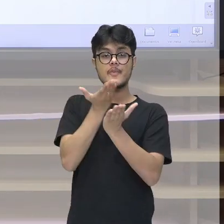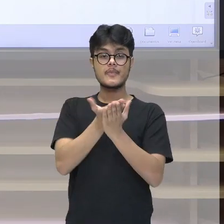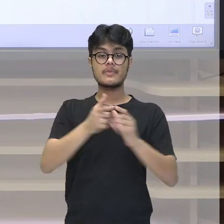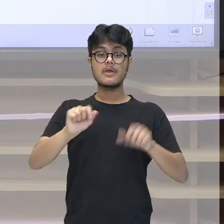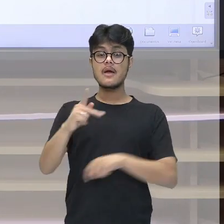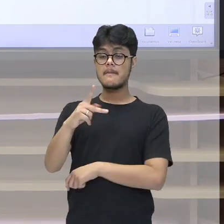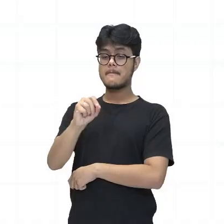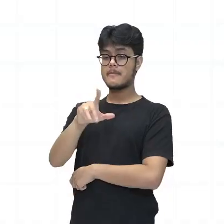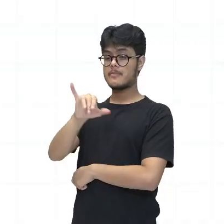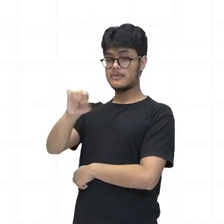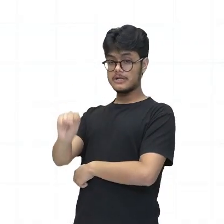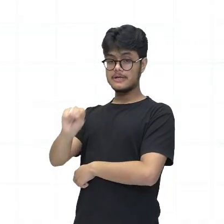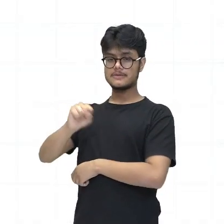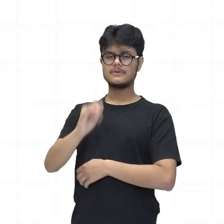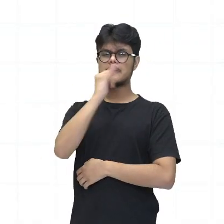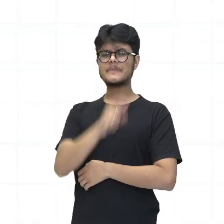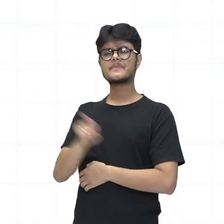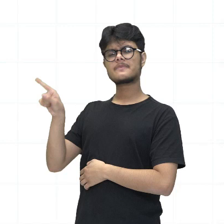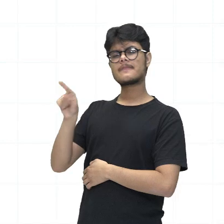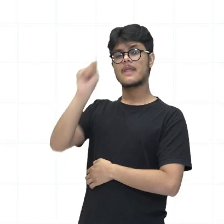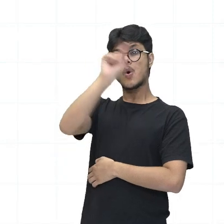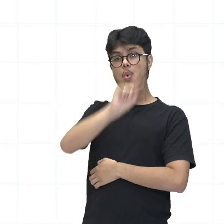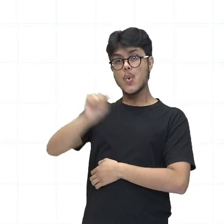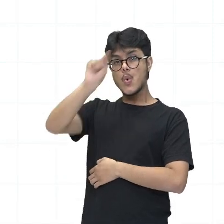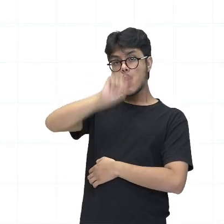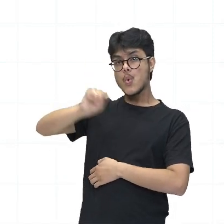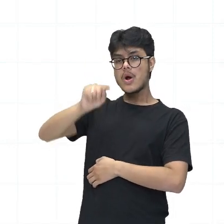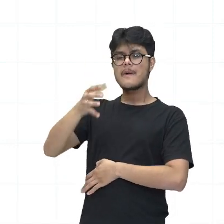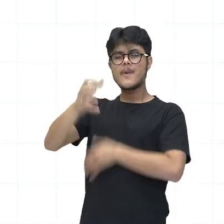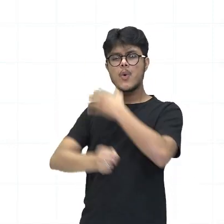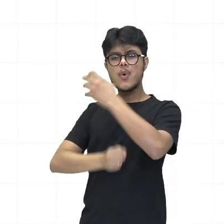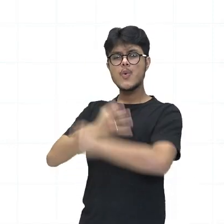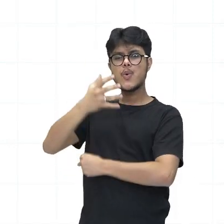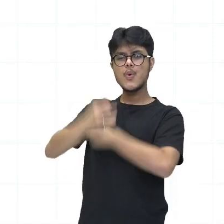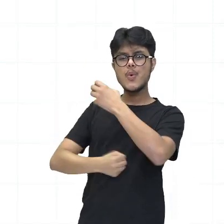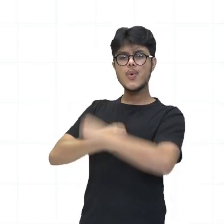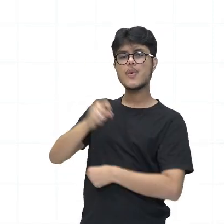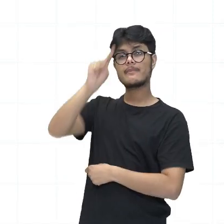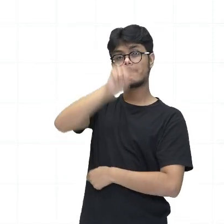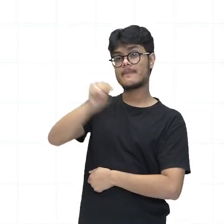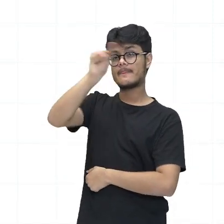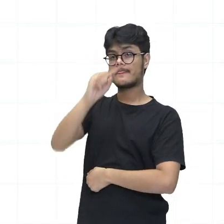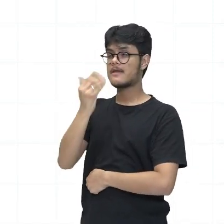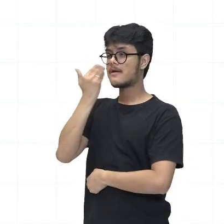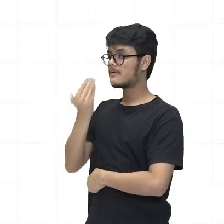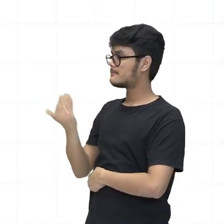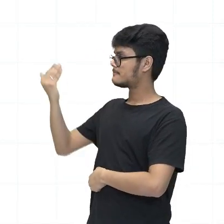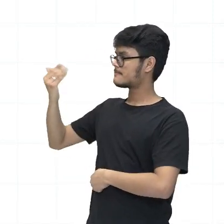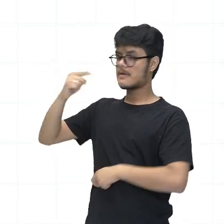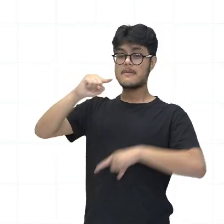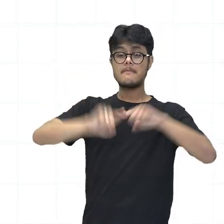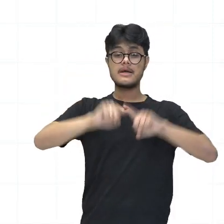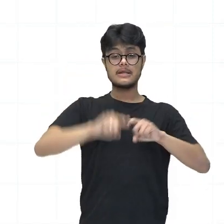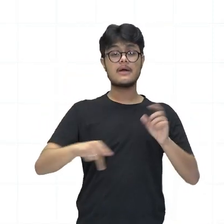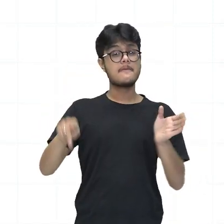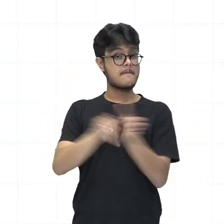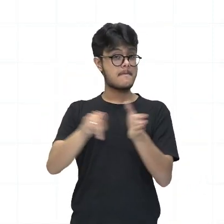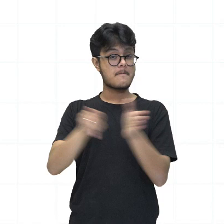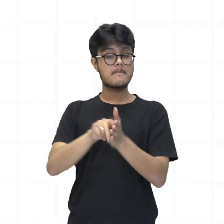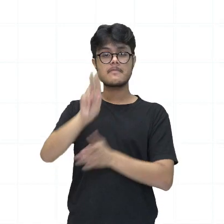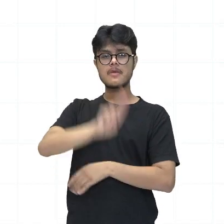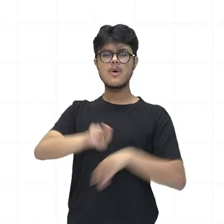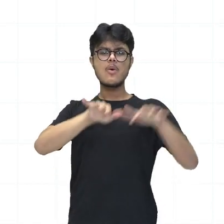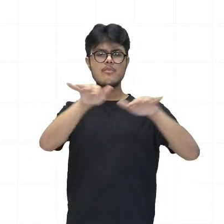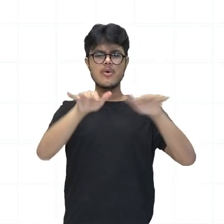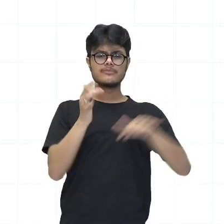polias ou roldanas, né, que a gente pode observar aí na nossa próxima cartela, né? São dispositivos mecânicos usados para